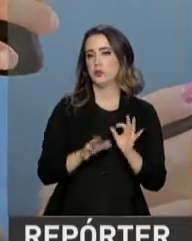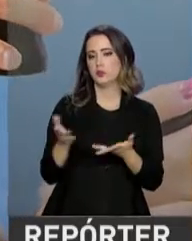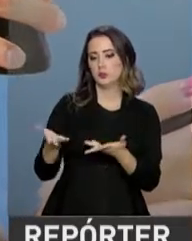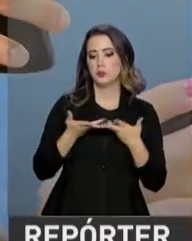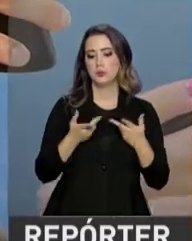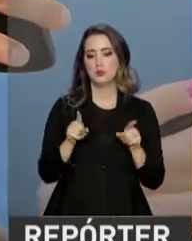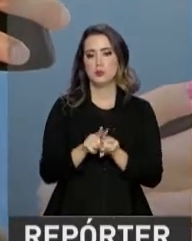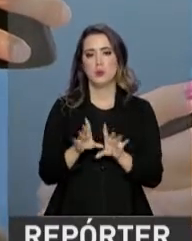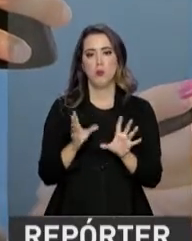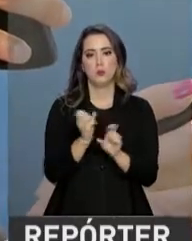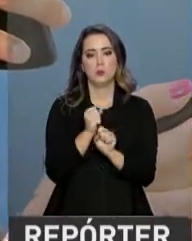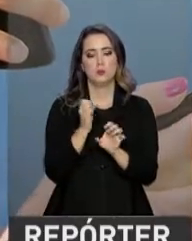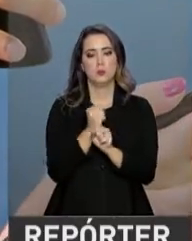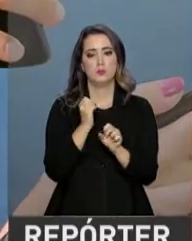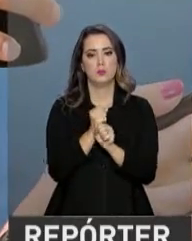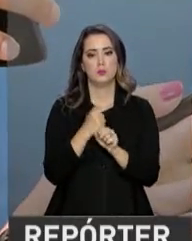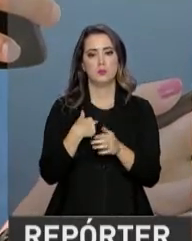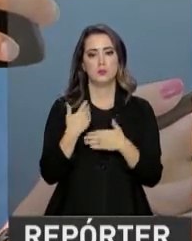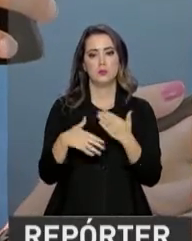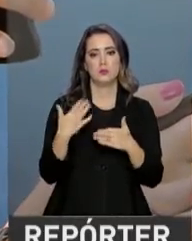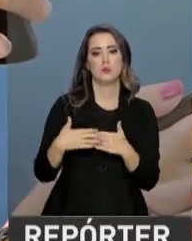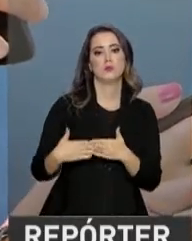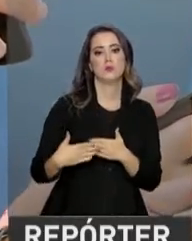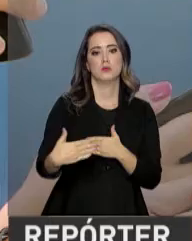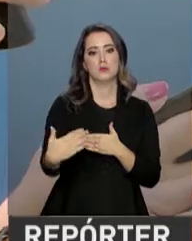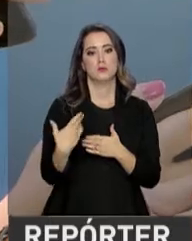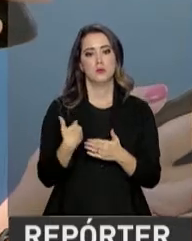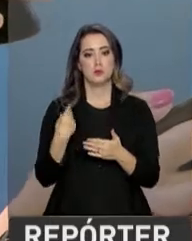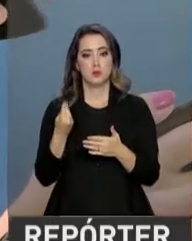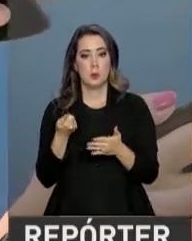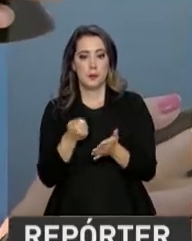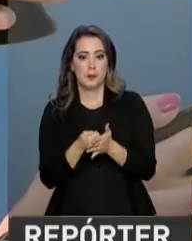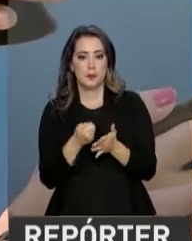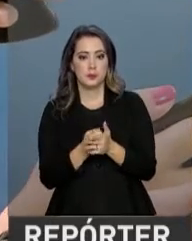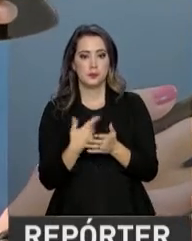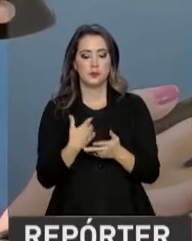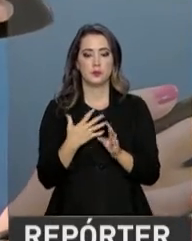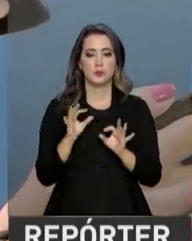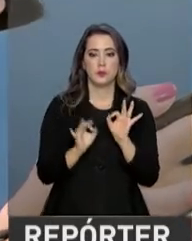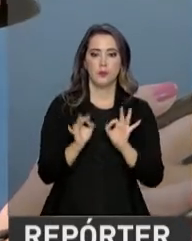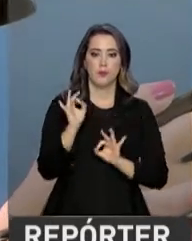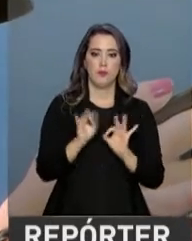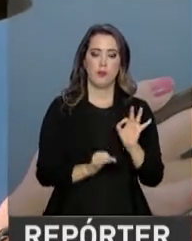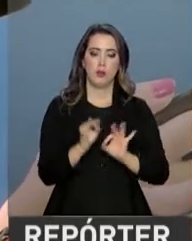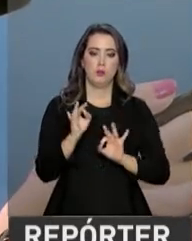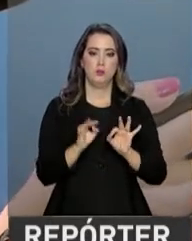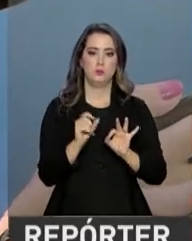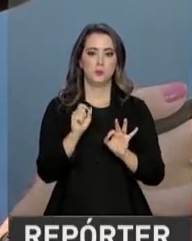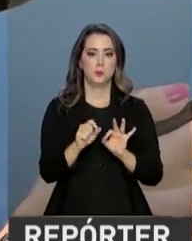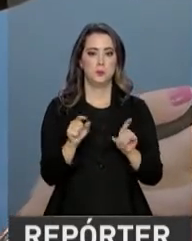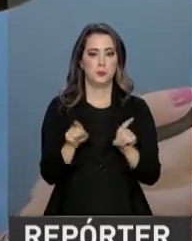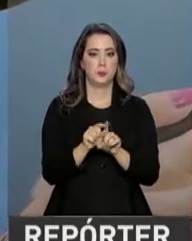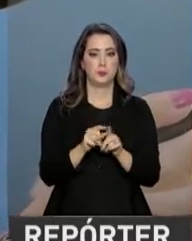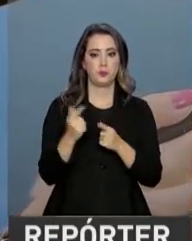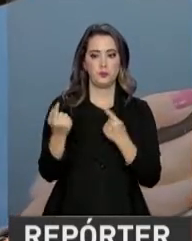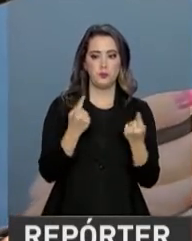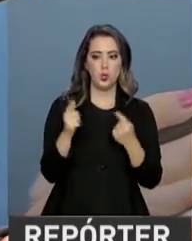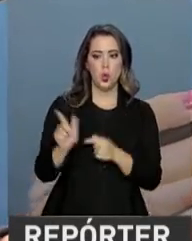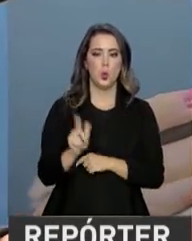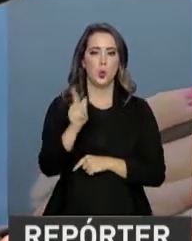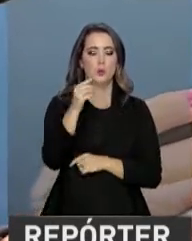fechar os cálculos que houve rendimento desses valores desde a data que eles estão vamos fazer uma adaptação ao percentual de lucro de